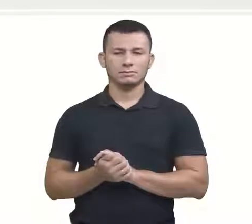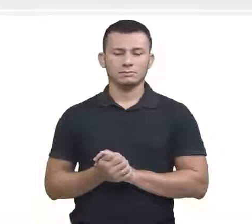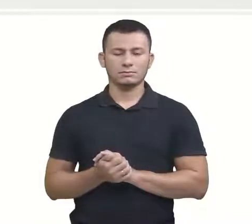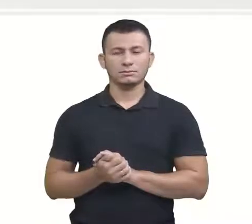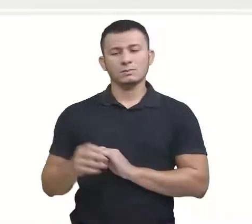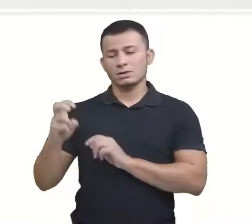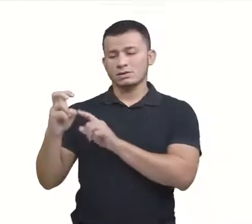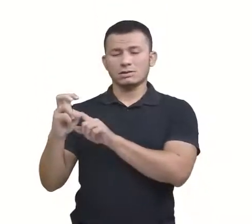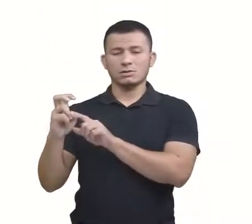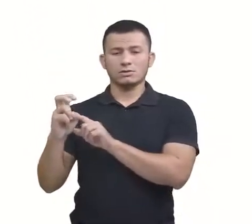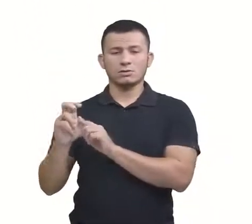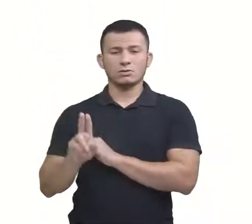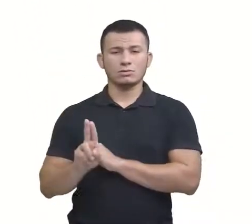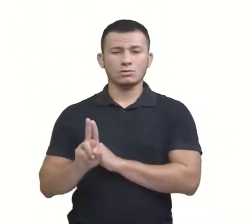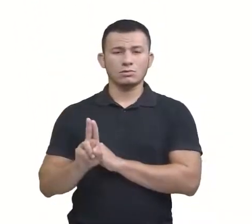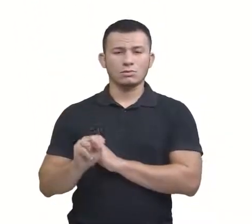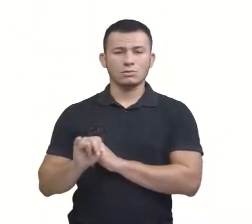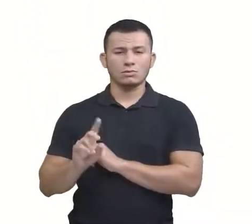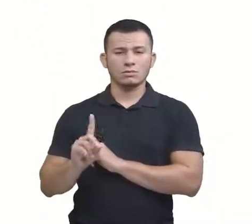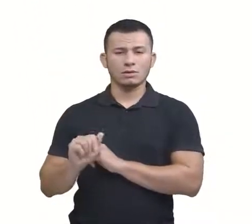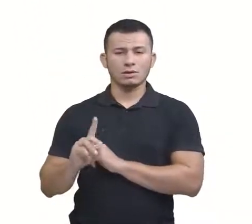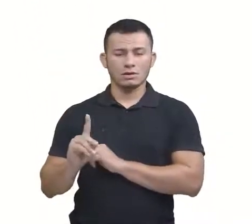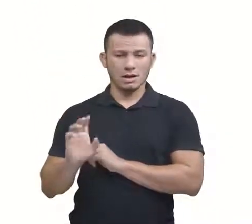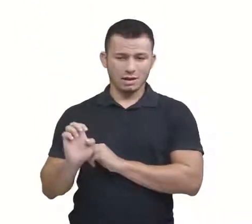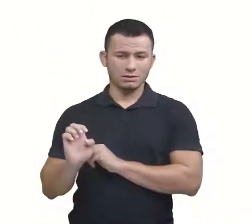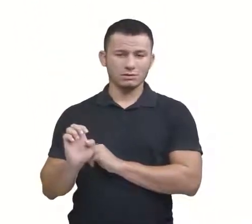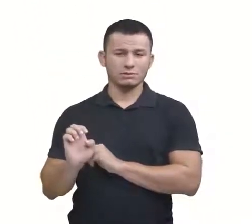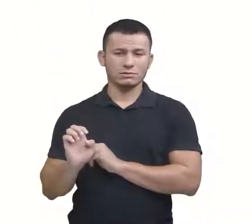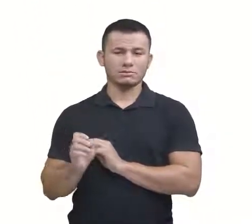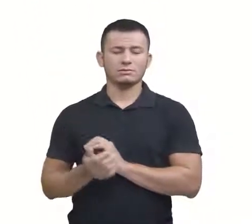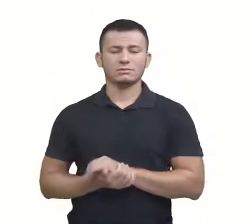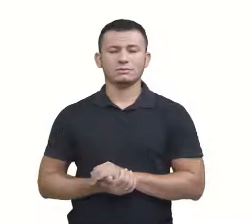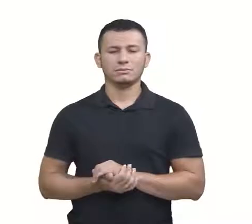o e 5 unidades